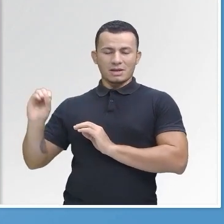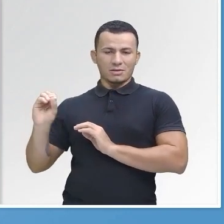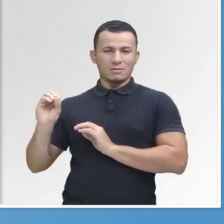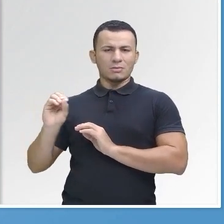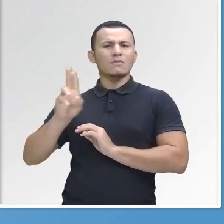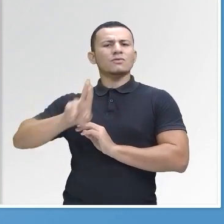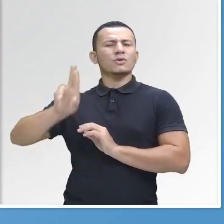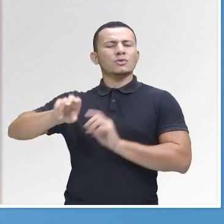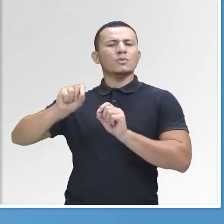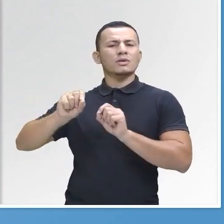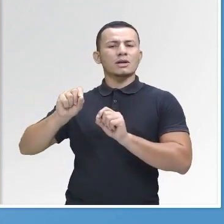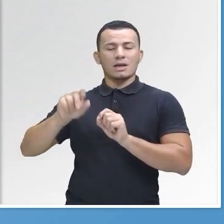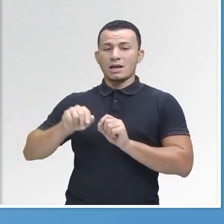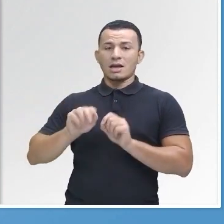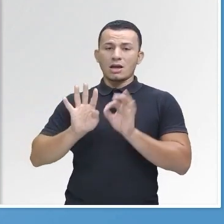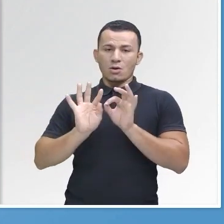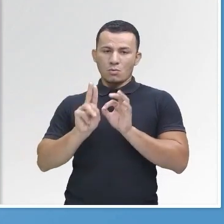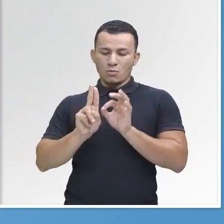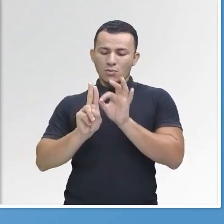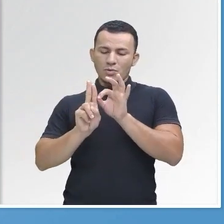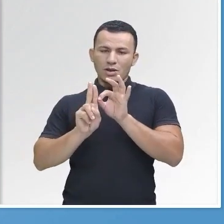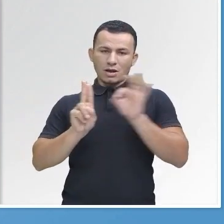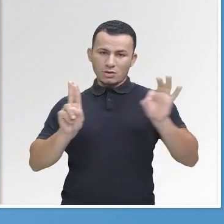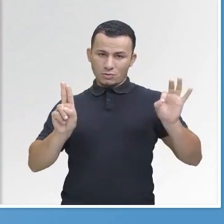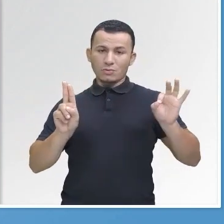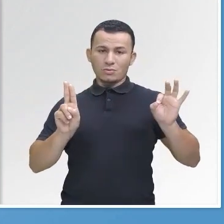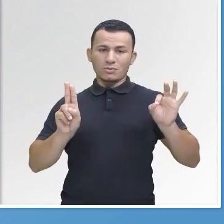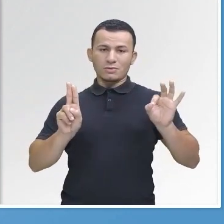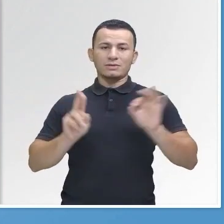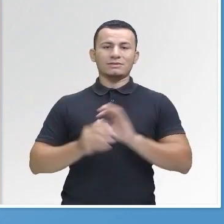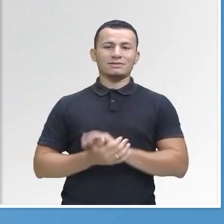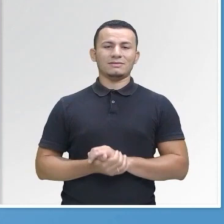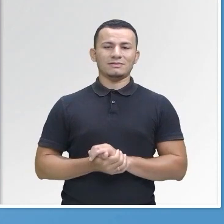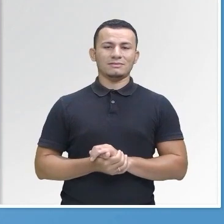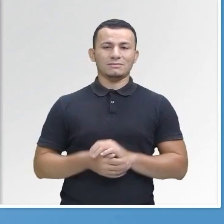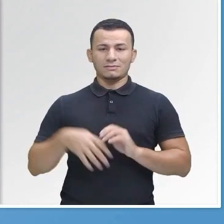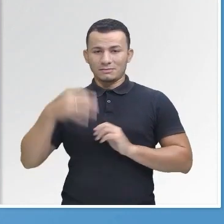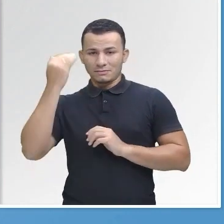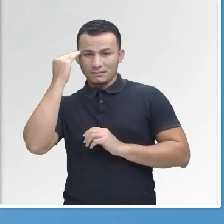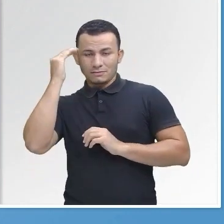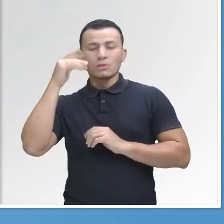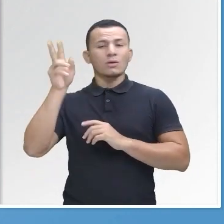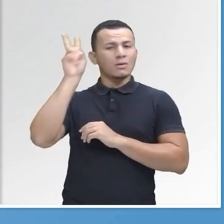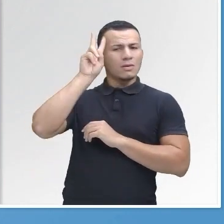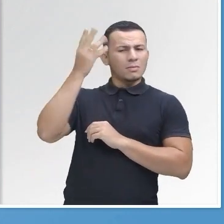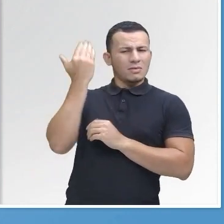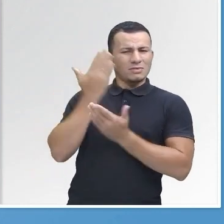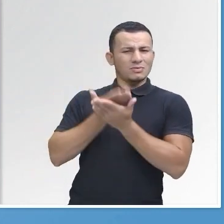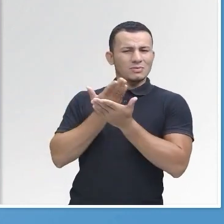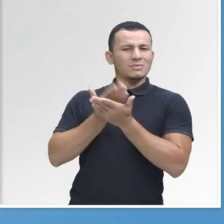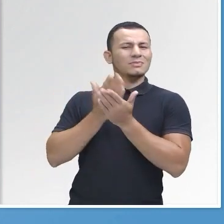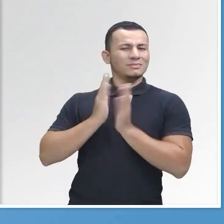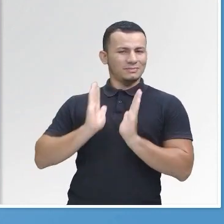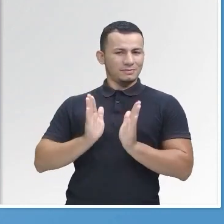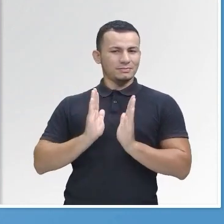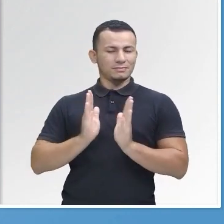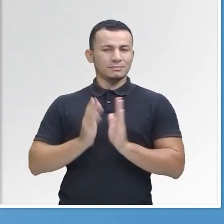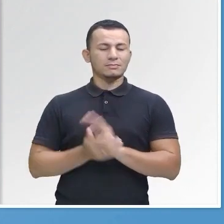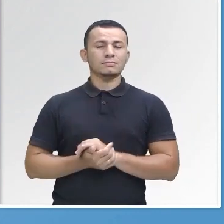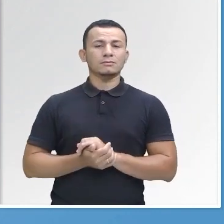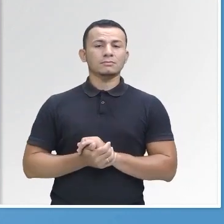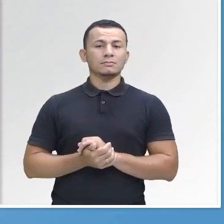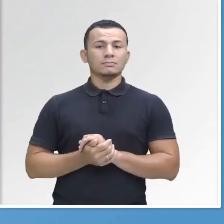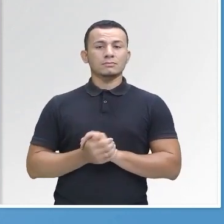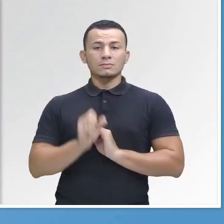quê? As unidades de comprimento, tá certo? Então, vamos lembrar bem. Quando é dividido